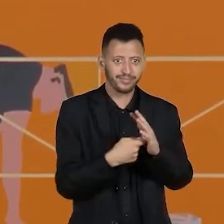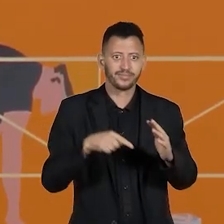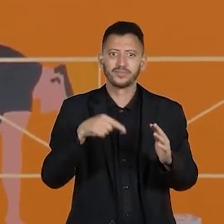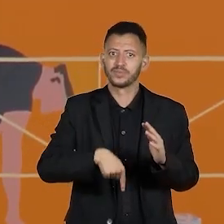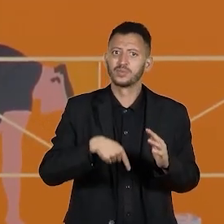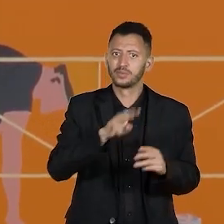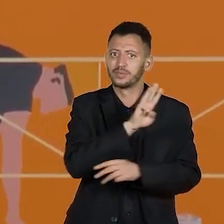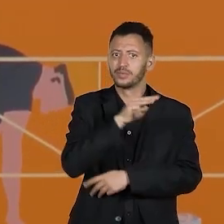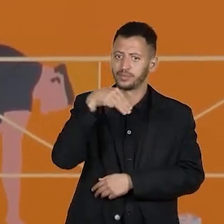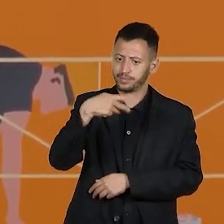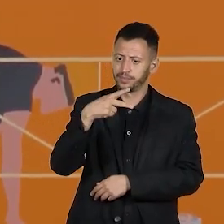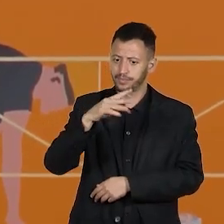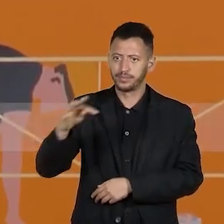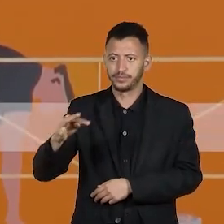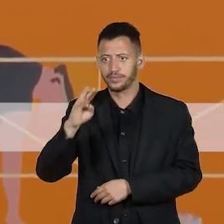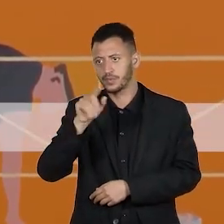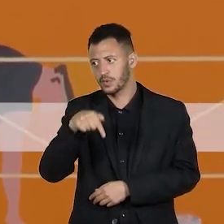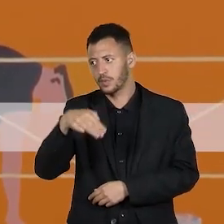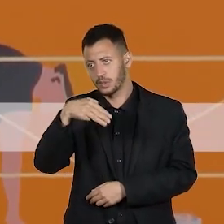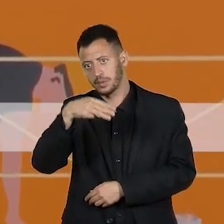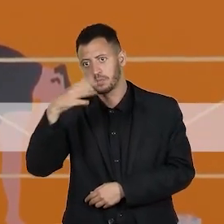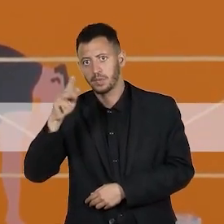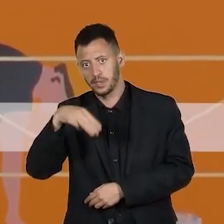recebe as denúncias por meio do portal